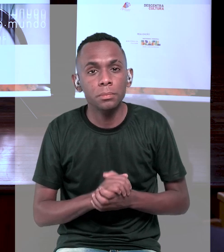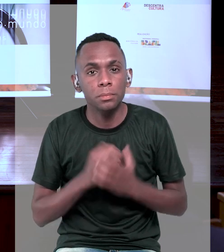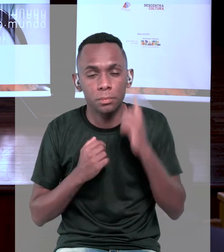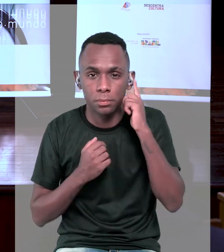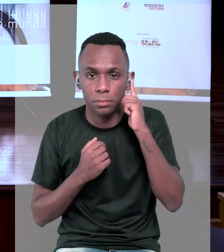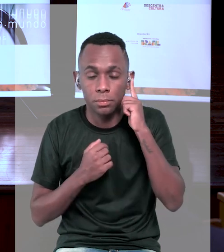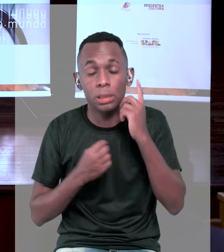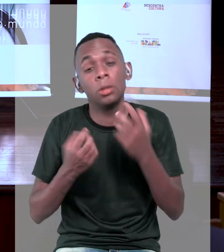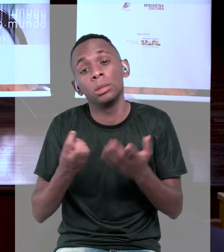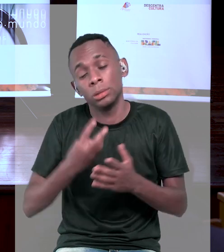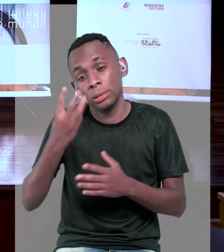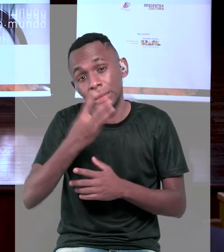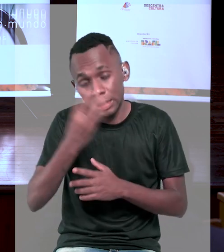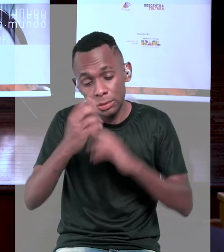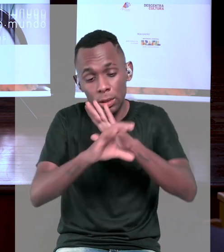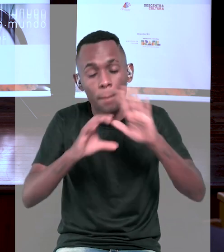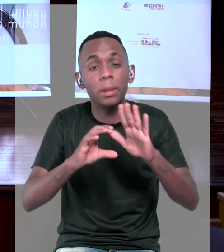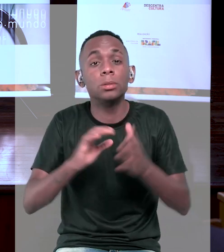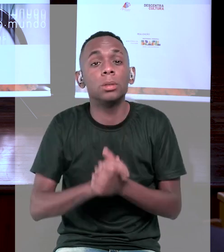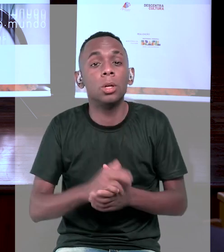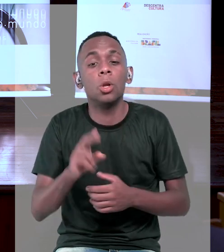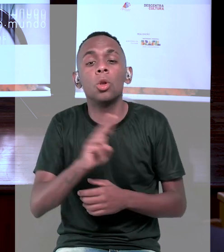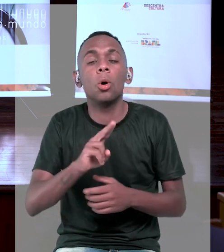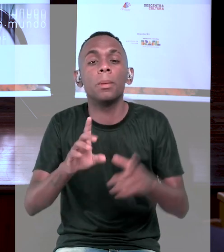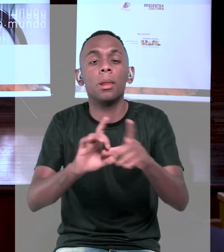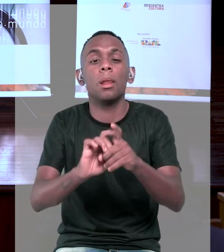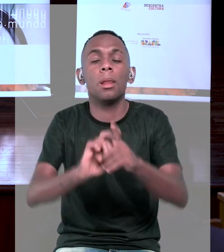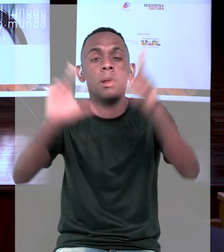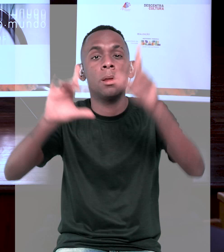Esse terceiro capítulo tem o nome de A Liberdade.